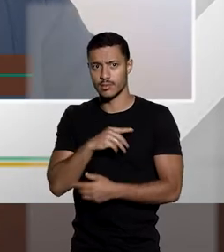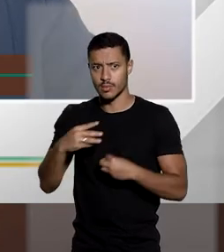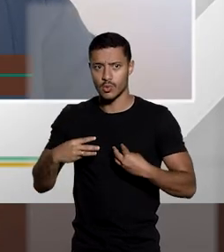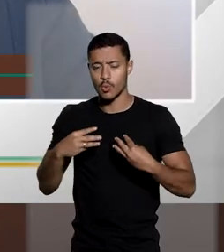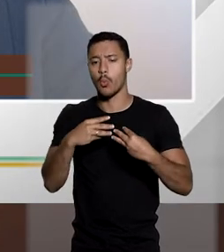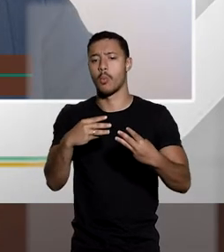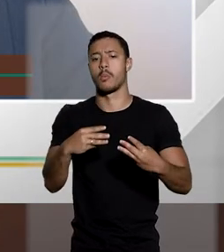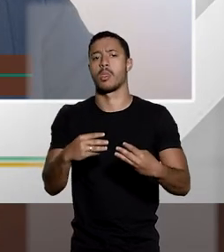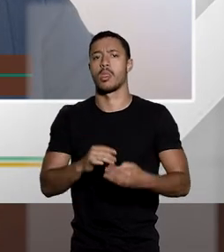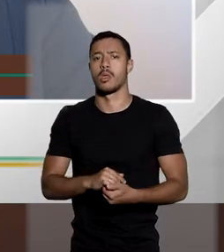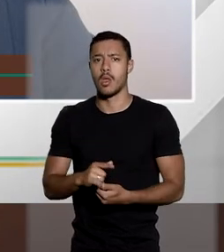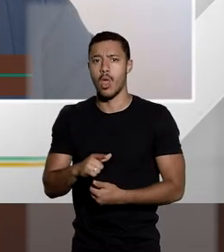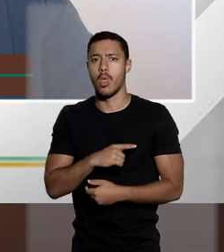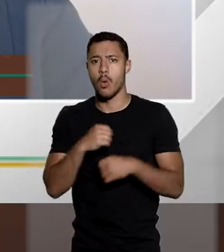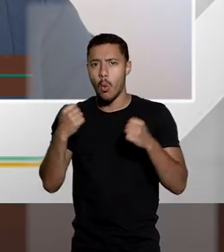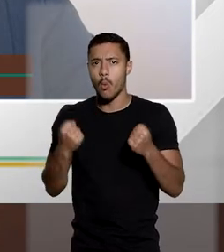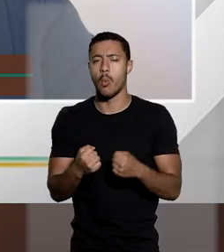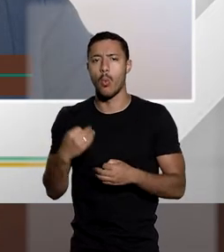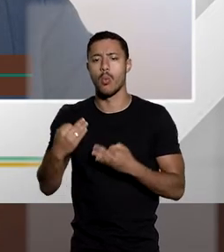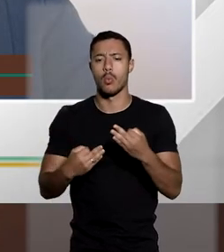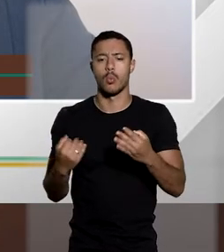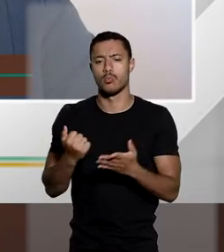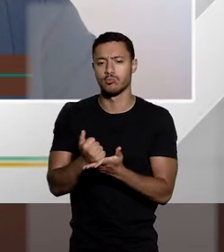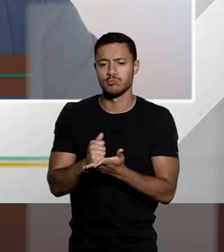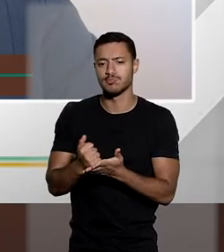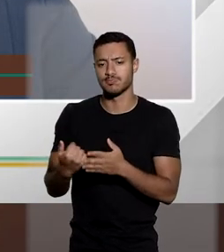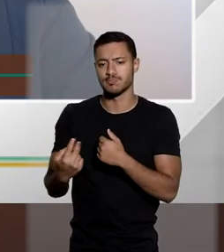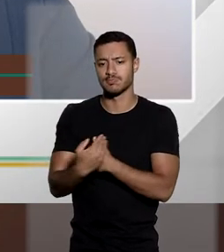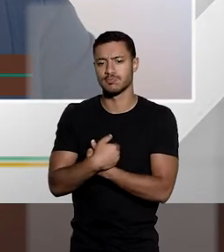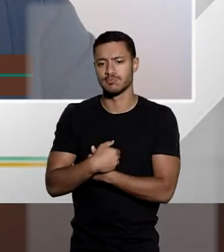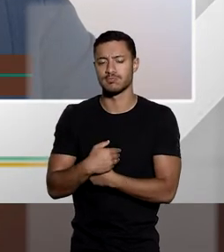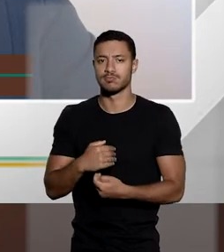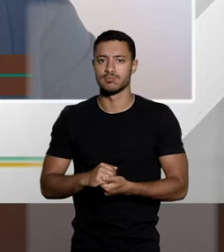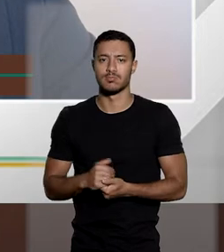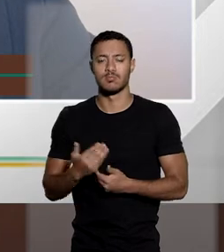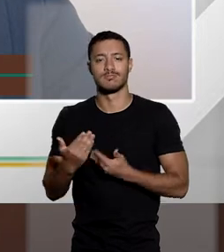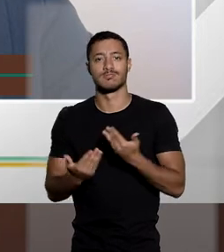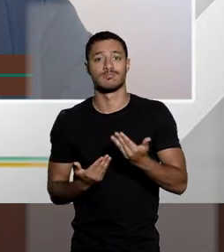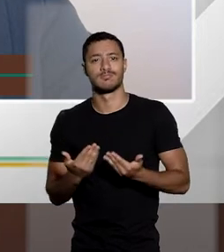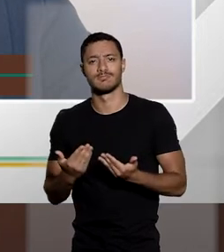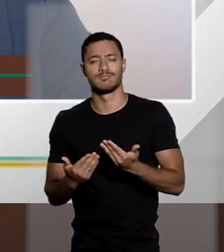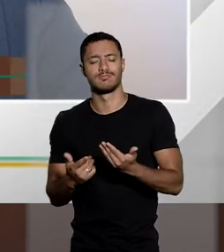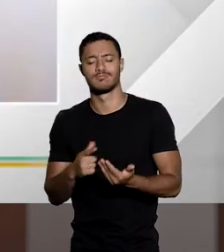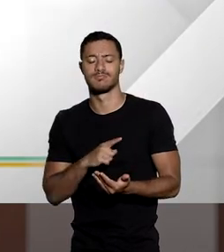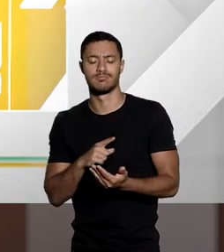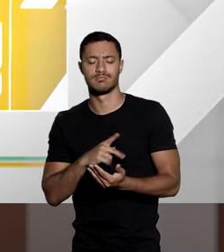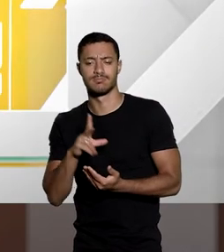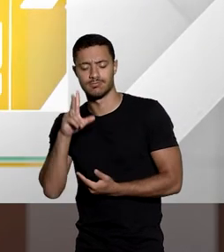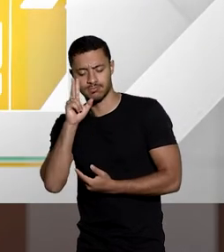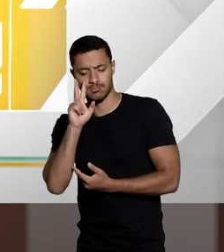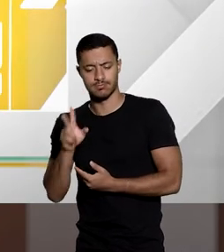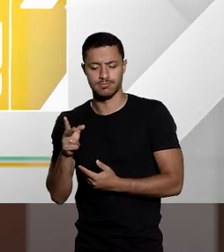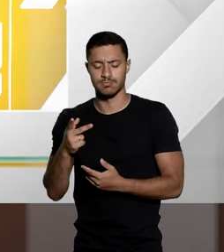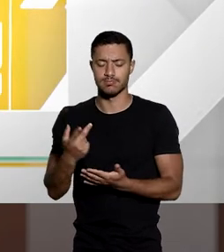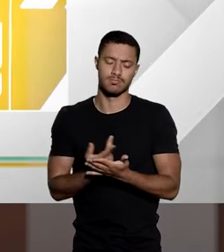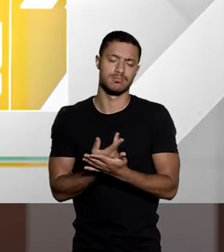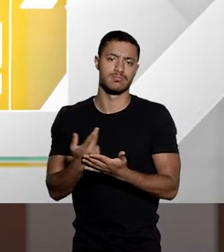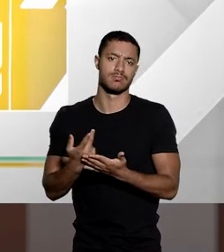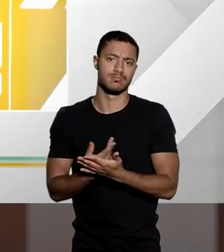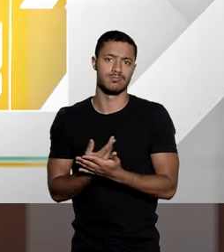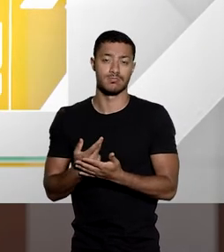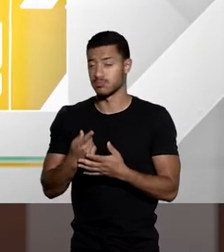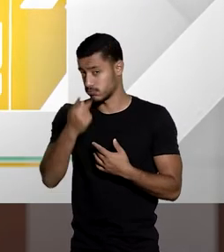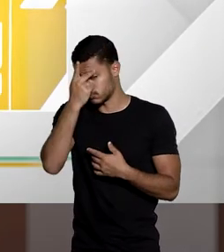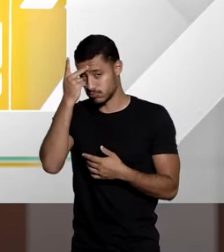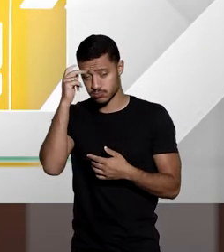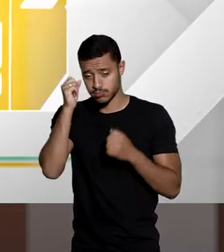Ministério Público, existe o Poder Judiciário, existe o controle interno. Às vezes há uma sobreposição de instâncias, né? A